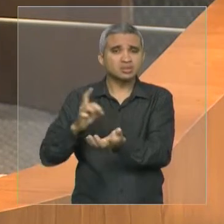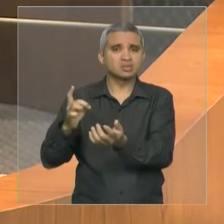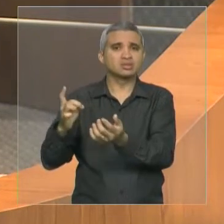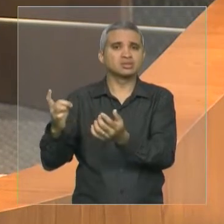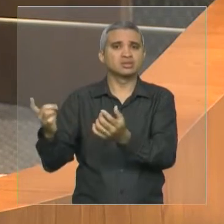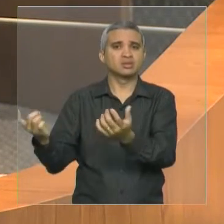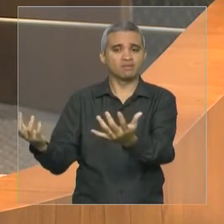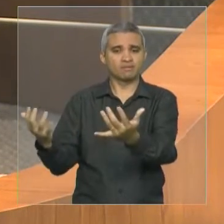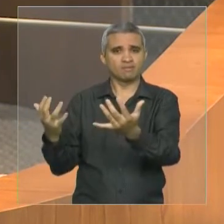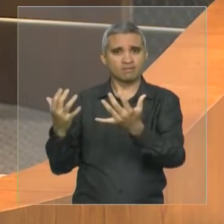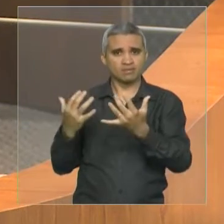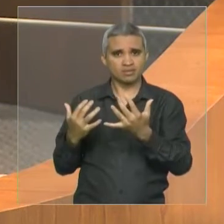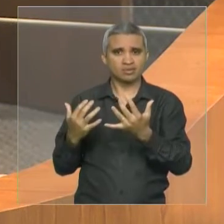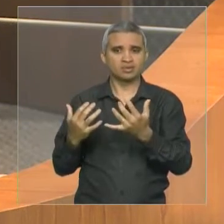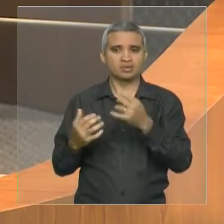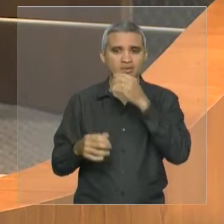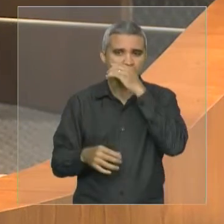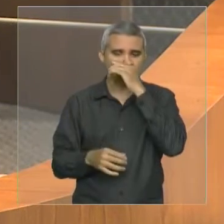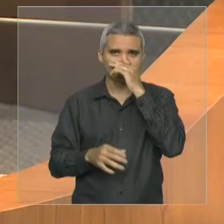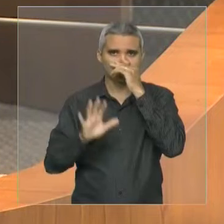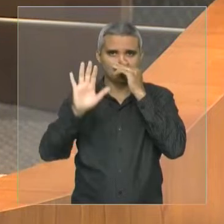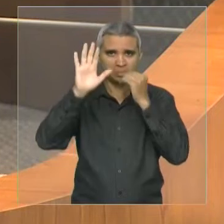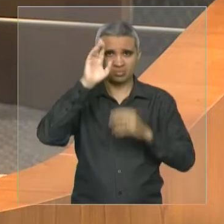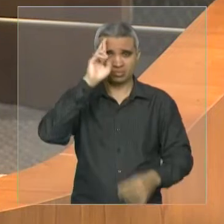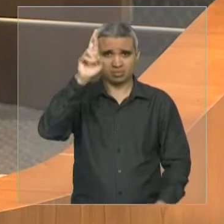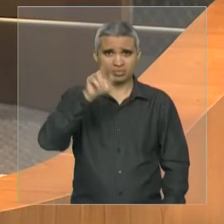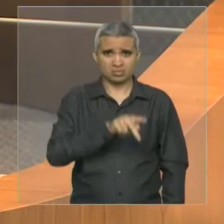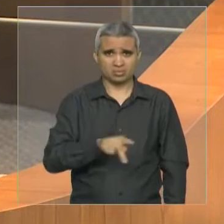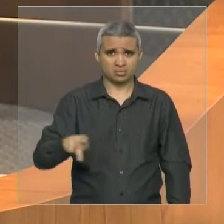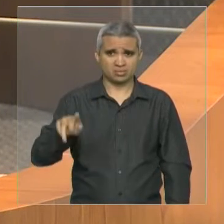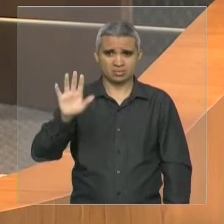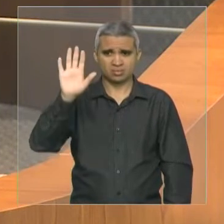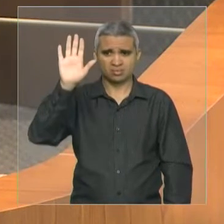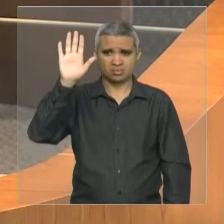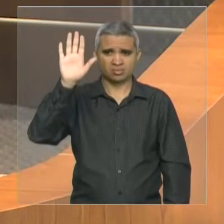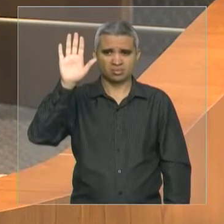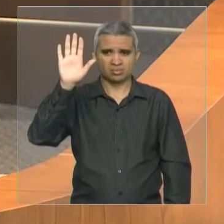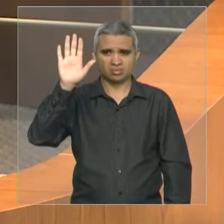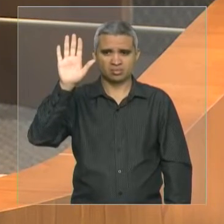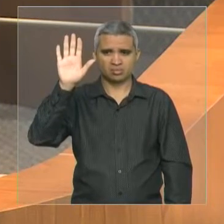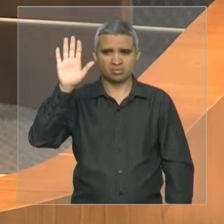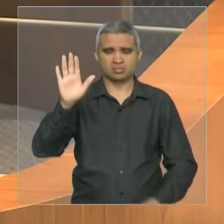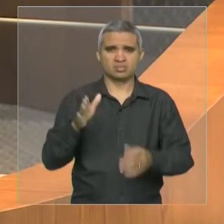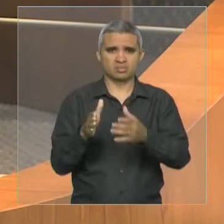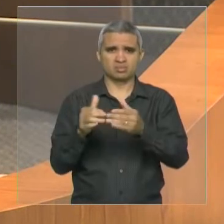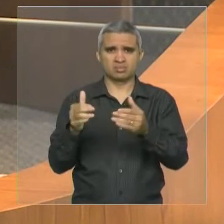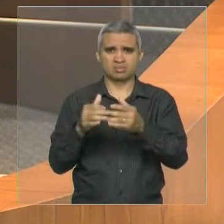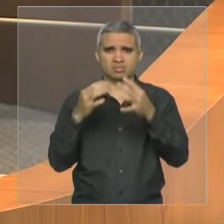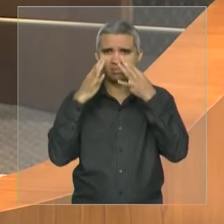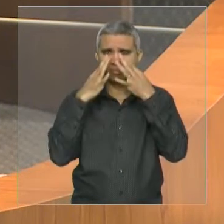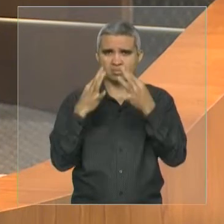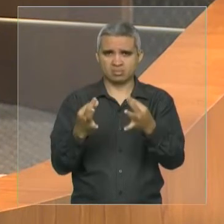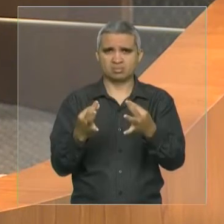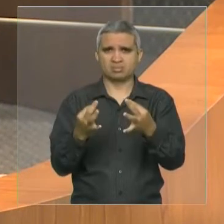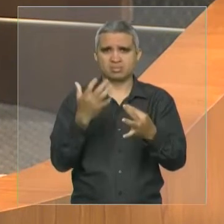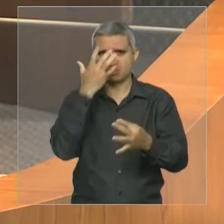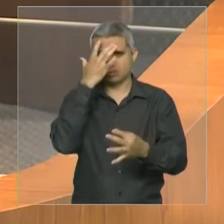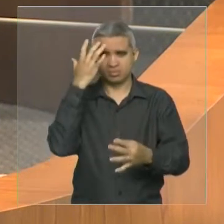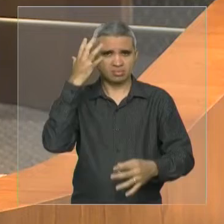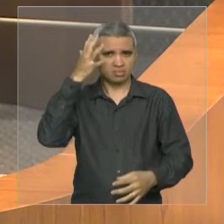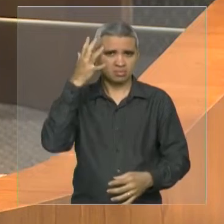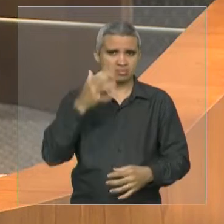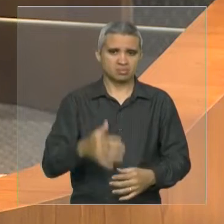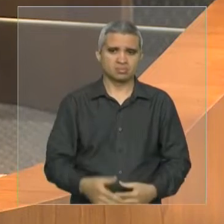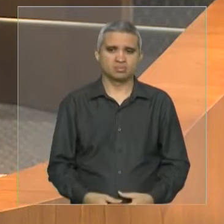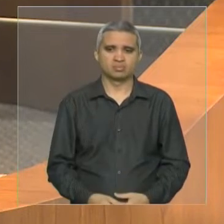num supermercado... Senhor presidente, questão de ordem, por favor, peça atenção ao orador que está na tribuna. E mostrado senhores